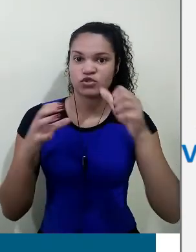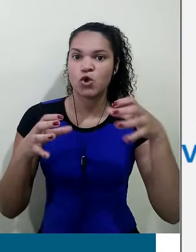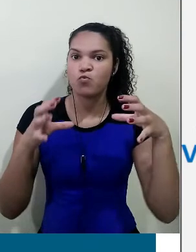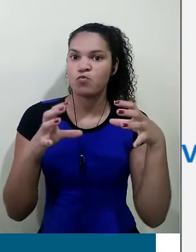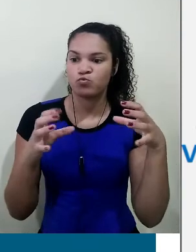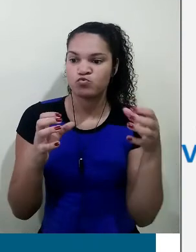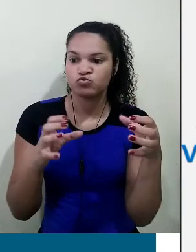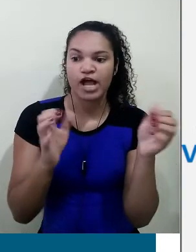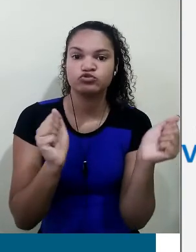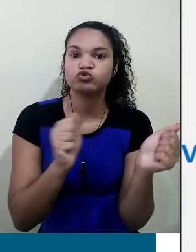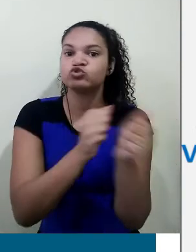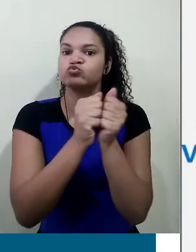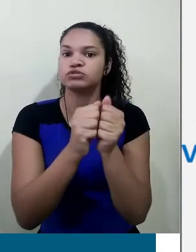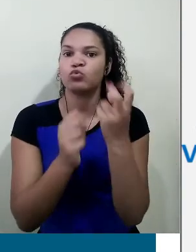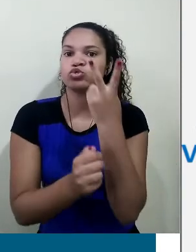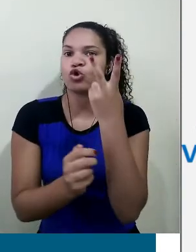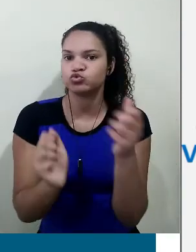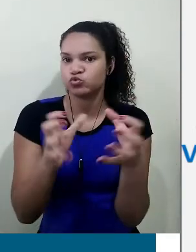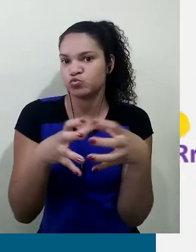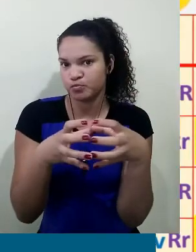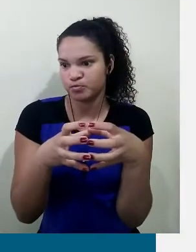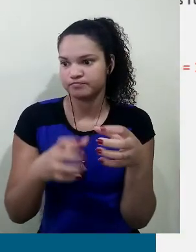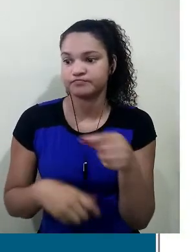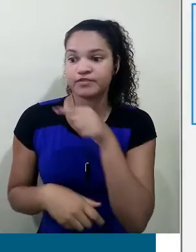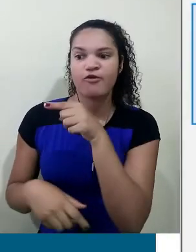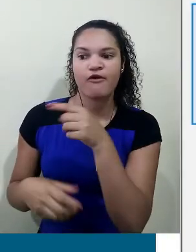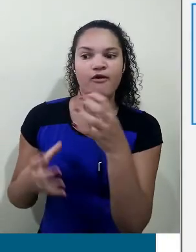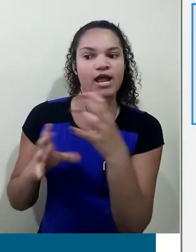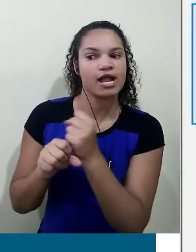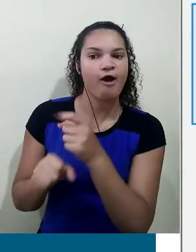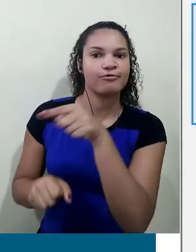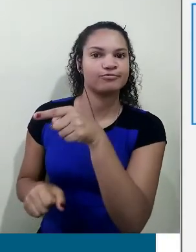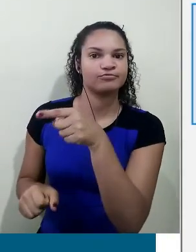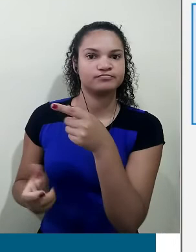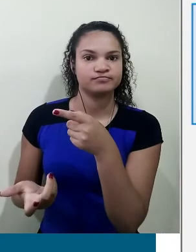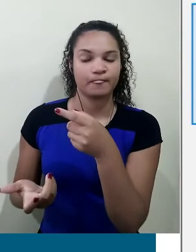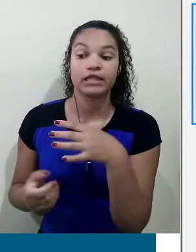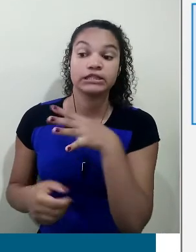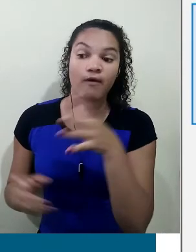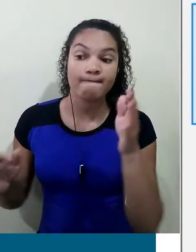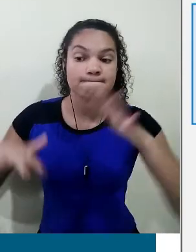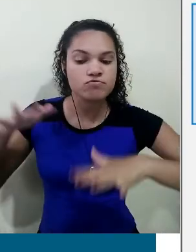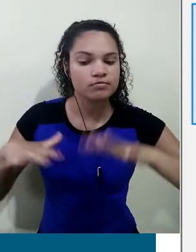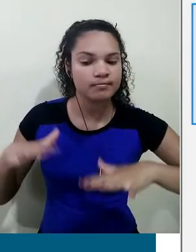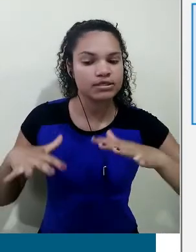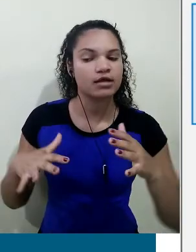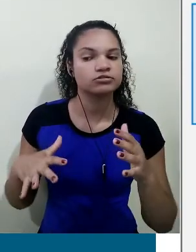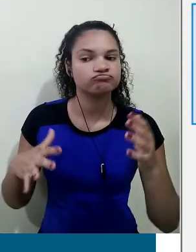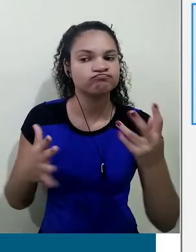esses 2 conjuntos, o que é justamente o que esse cálculo aqui representa. Portanto, a probabilidade é um recurso